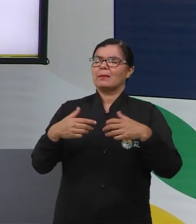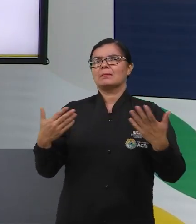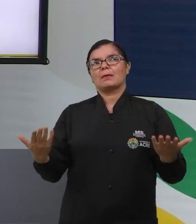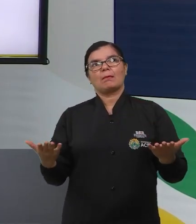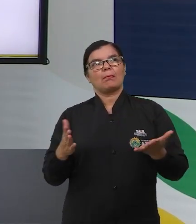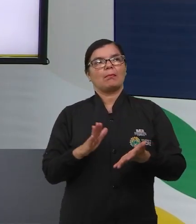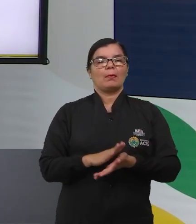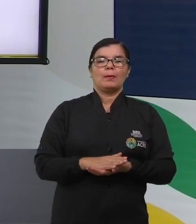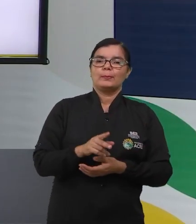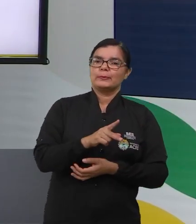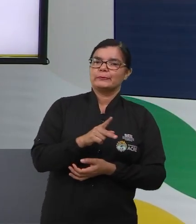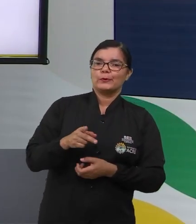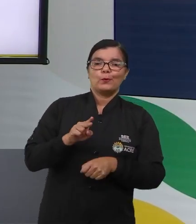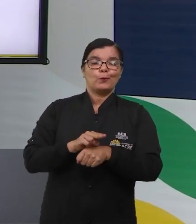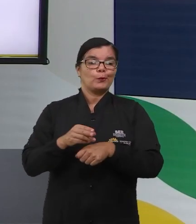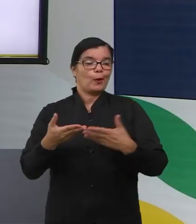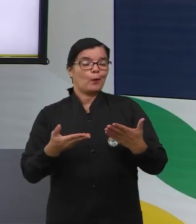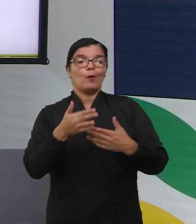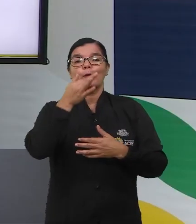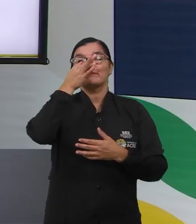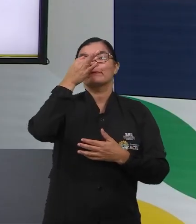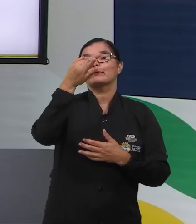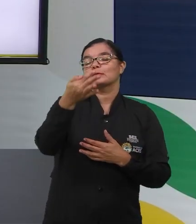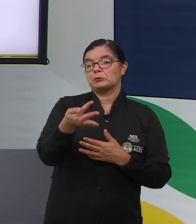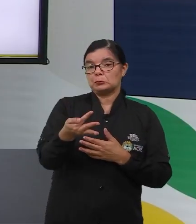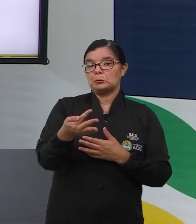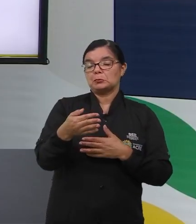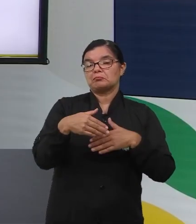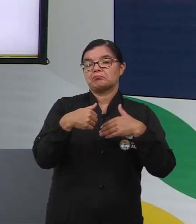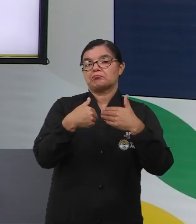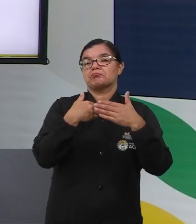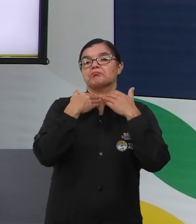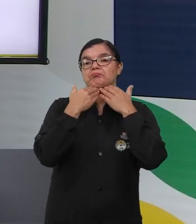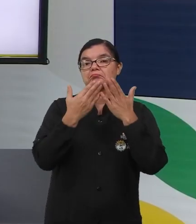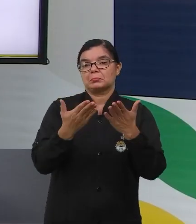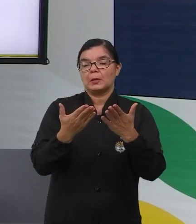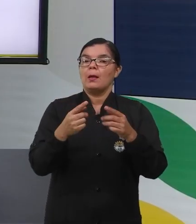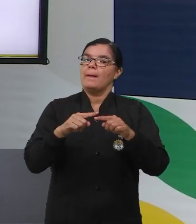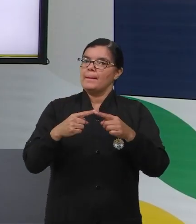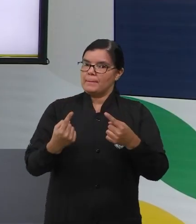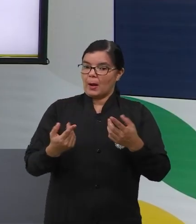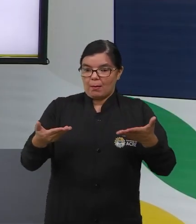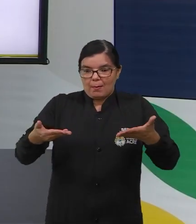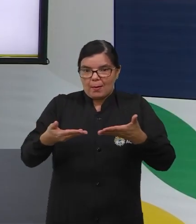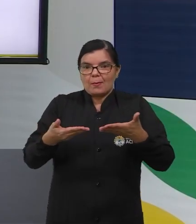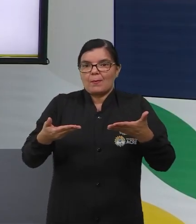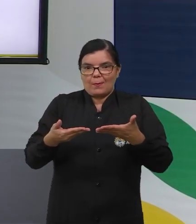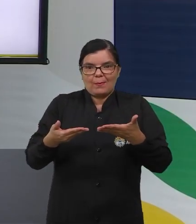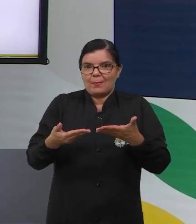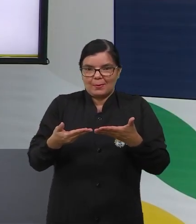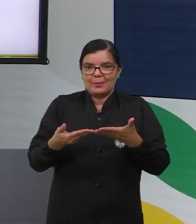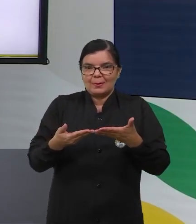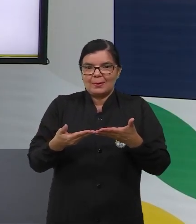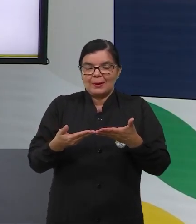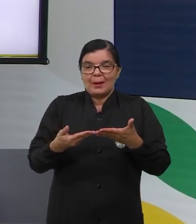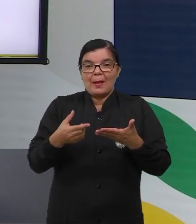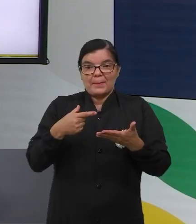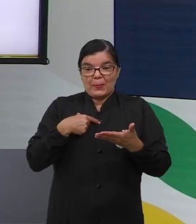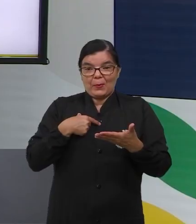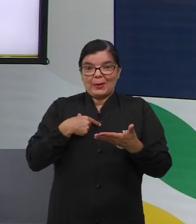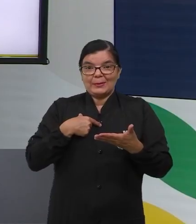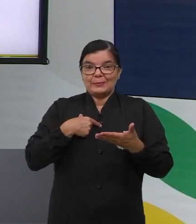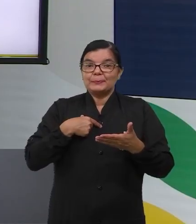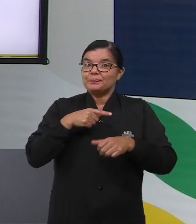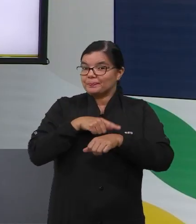Mas se eu não cuidar agora, lá na frente, se vira. Veja que o efeito do agora pode até não ser